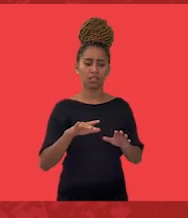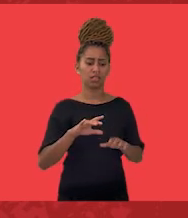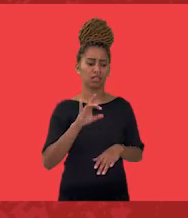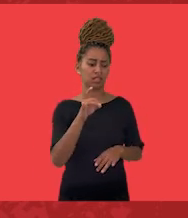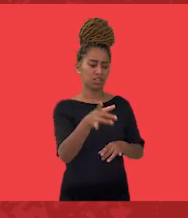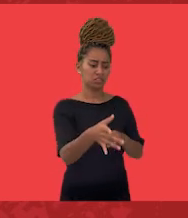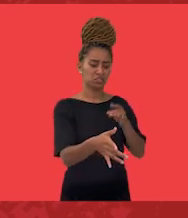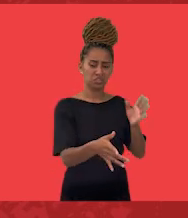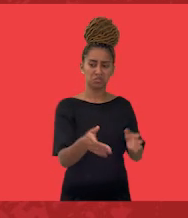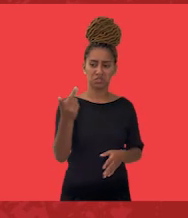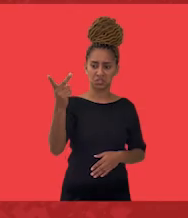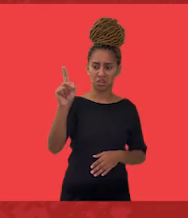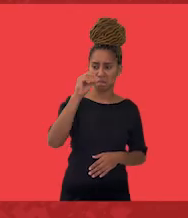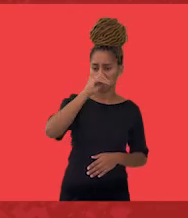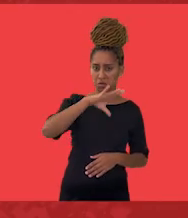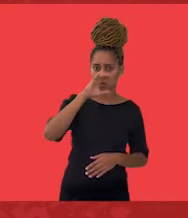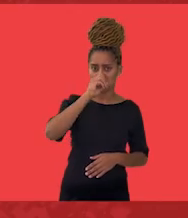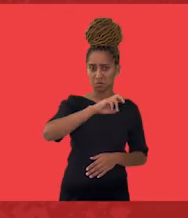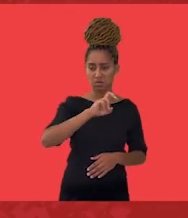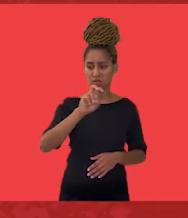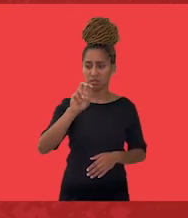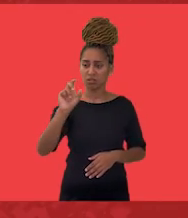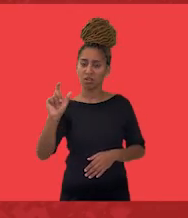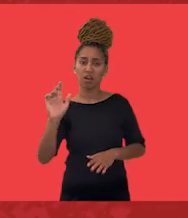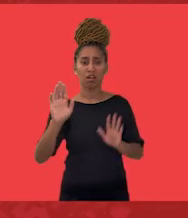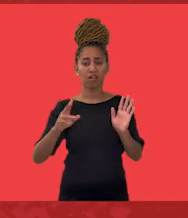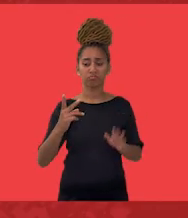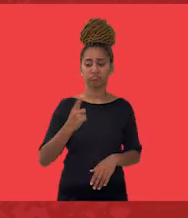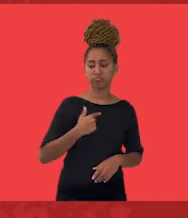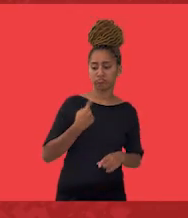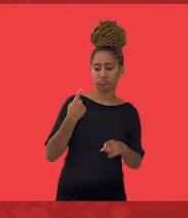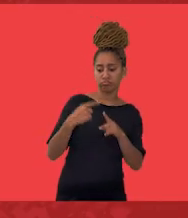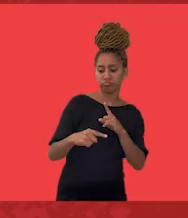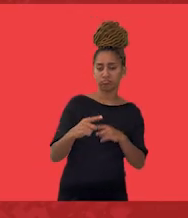Você é o ponto que foge aos olhos.